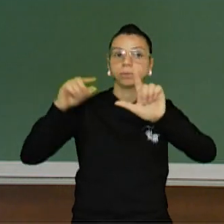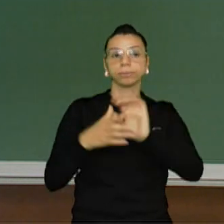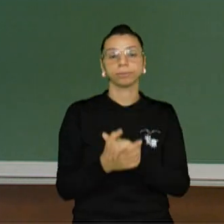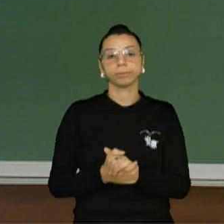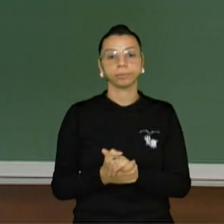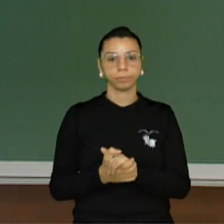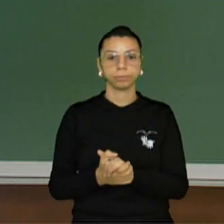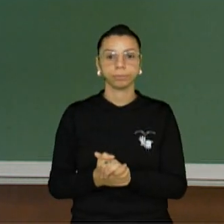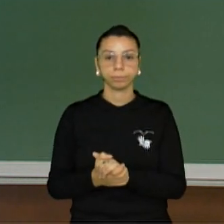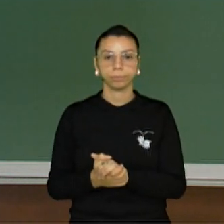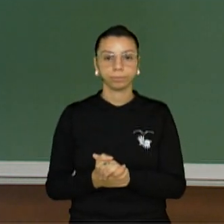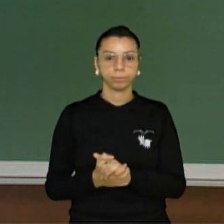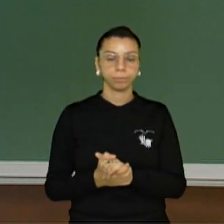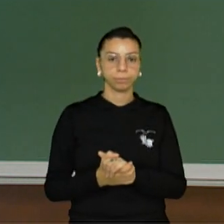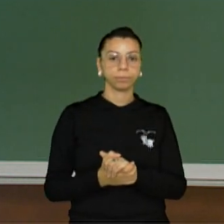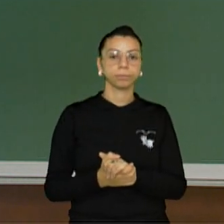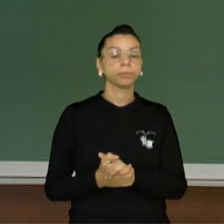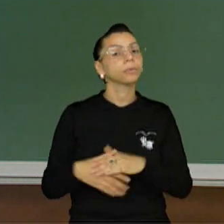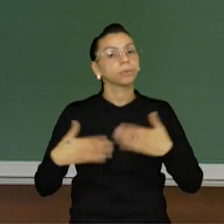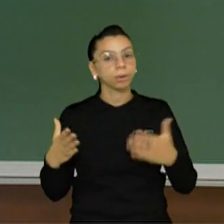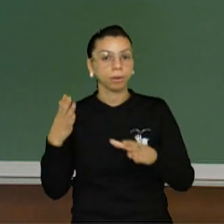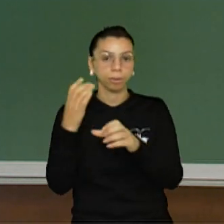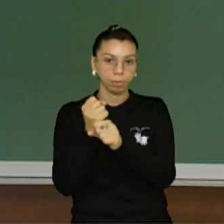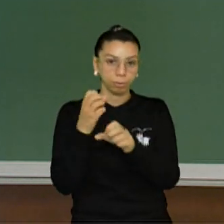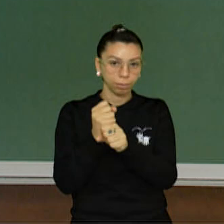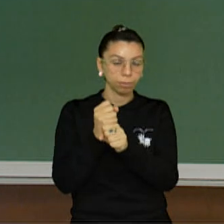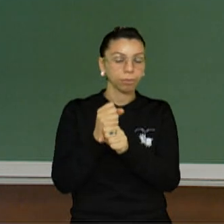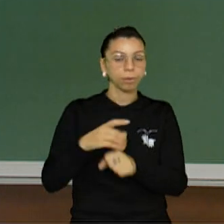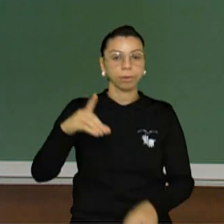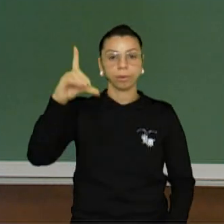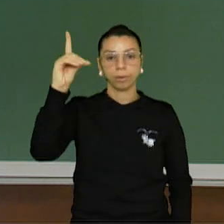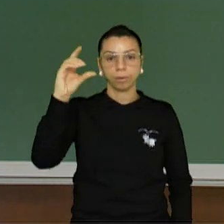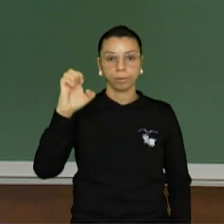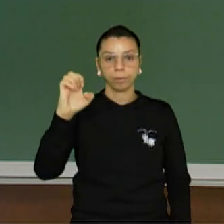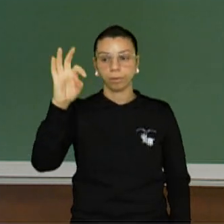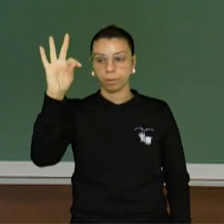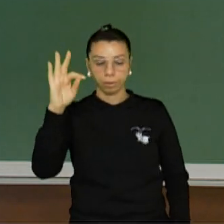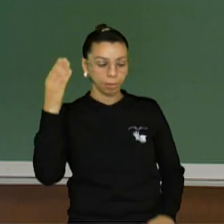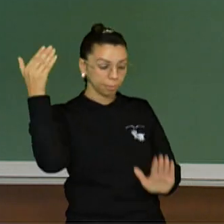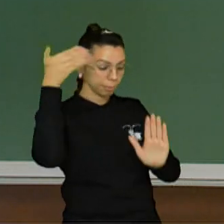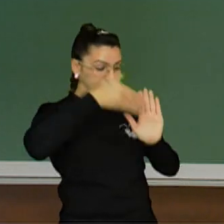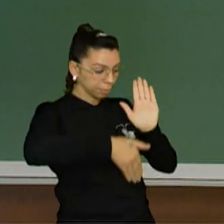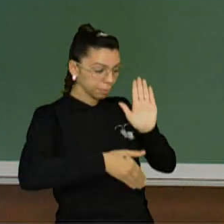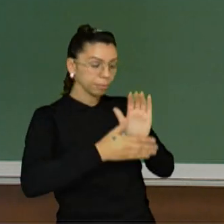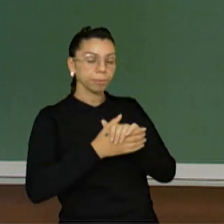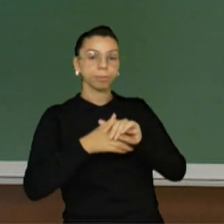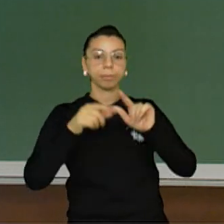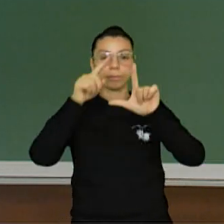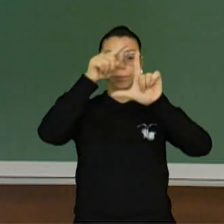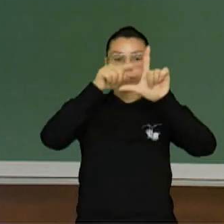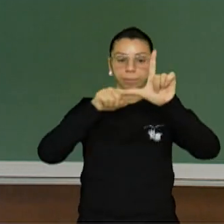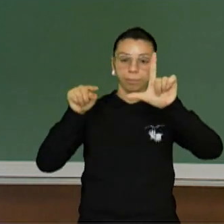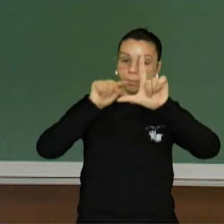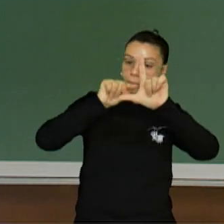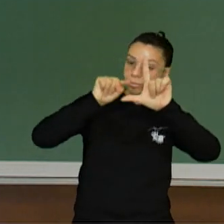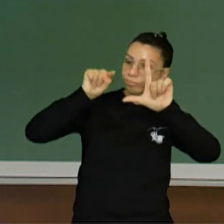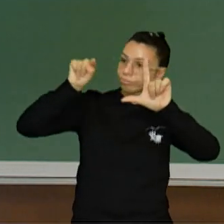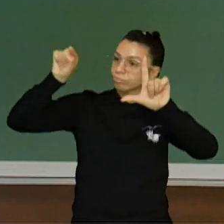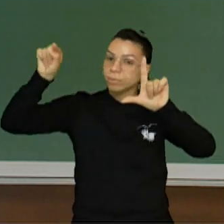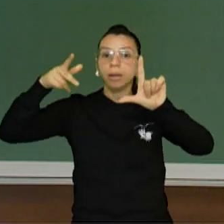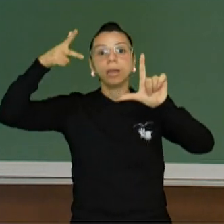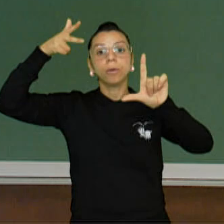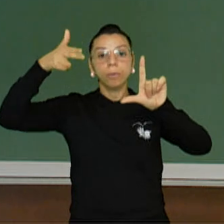só reforçando, né? A gente calculou o determinante para provar que os pontos estão numa mesma reta.